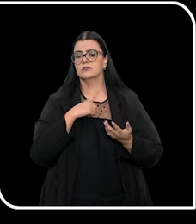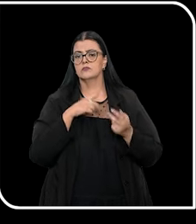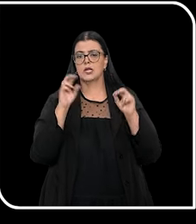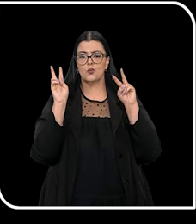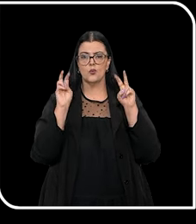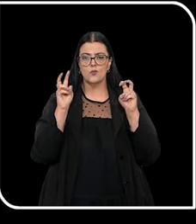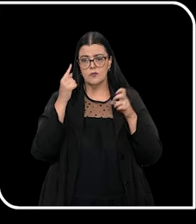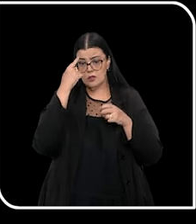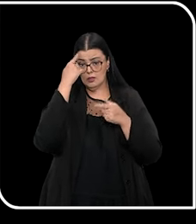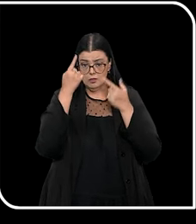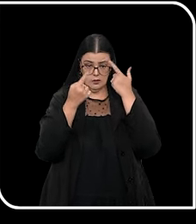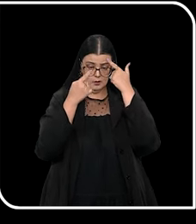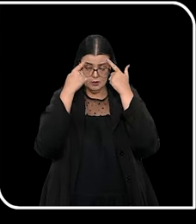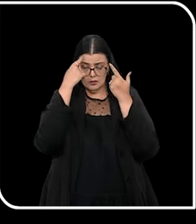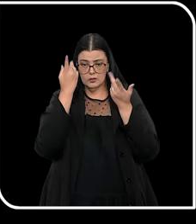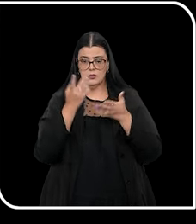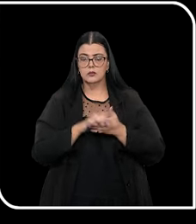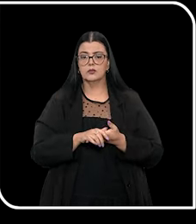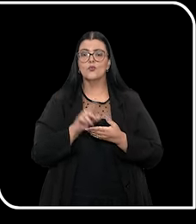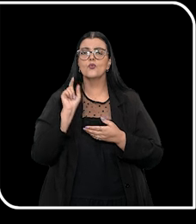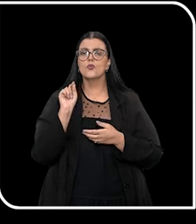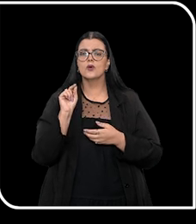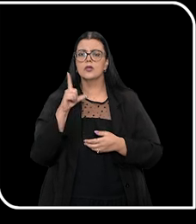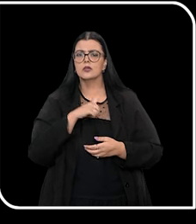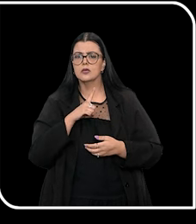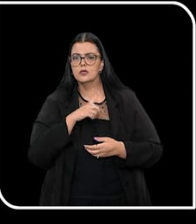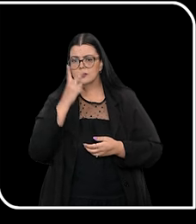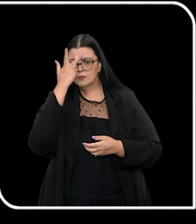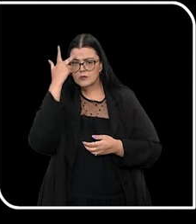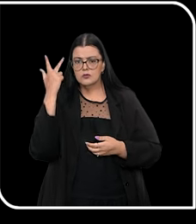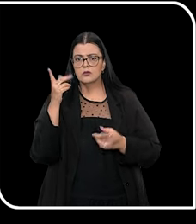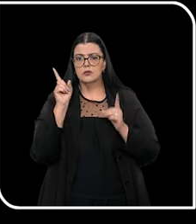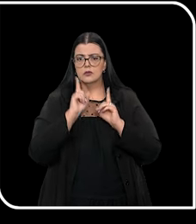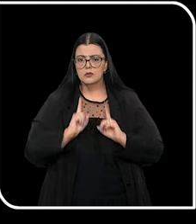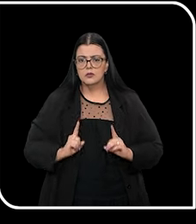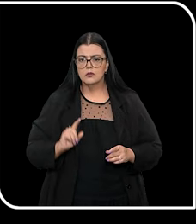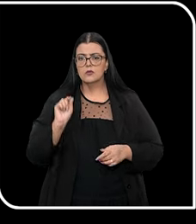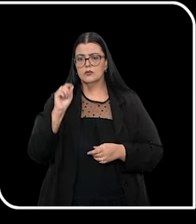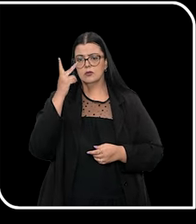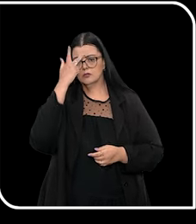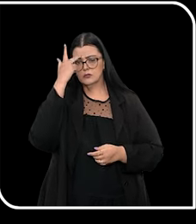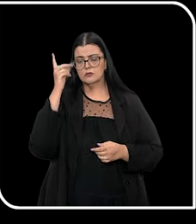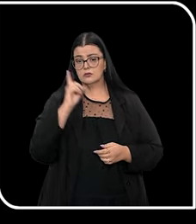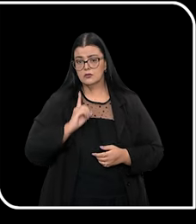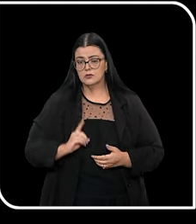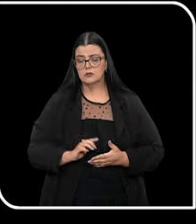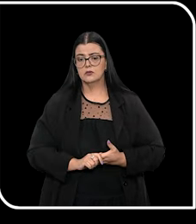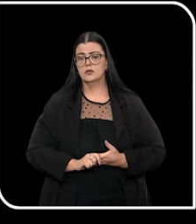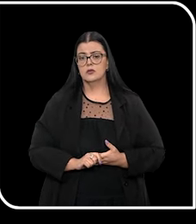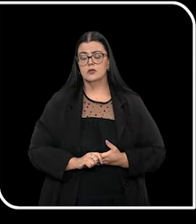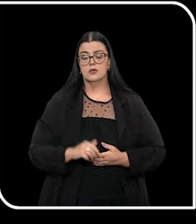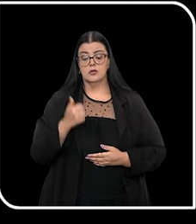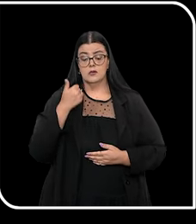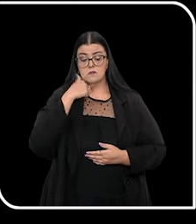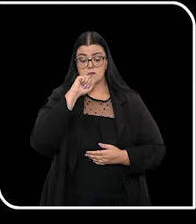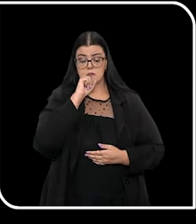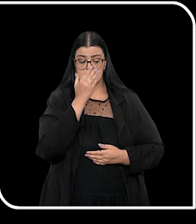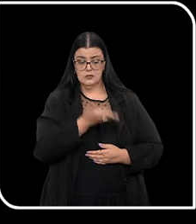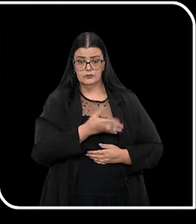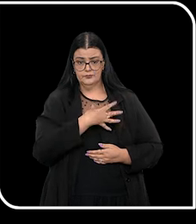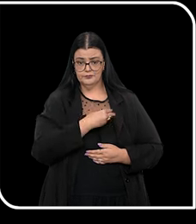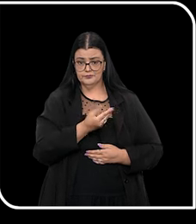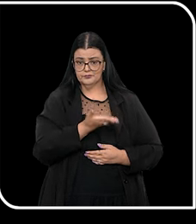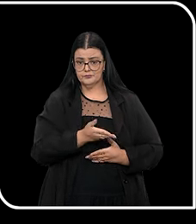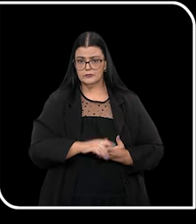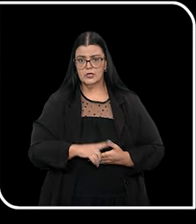sobre né sobre uma ideia eh do que que é ter uma pessoa com deficiência do que é ter uma deficiência Eu is a mãe de uma criança com deficiência